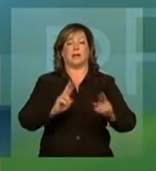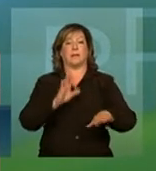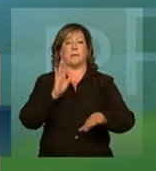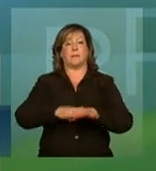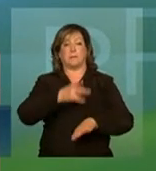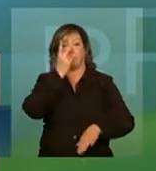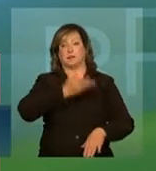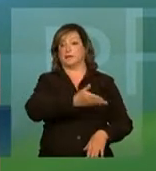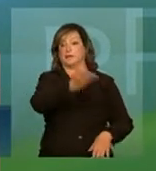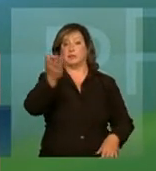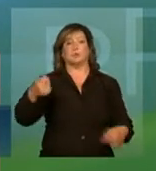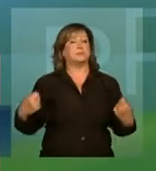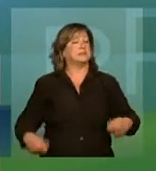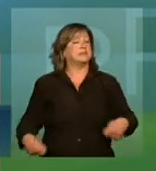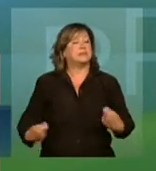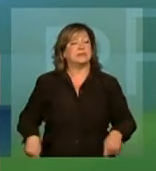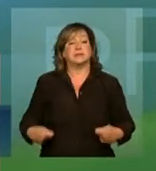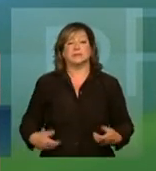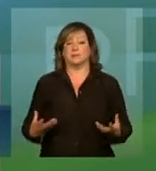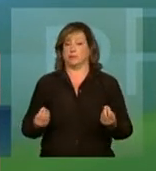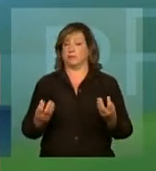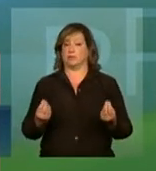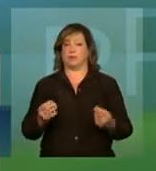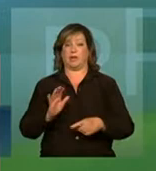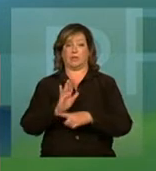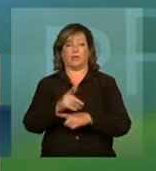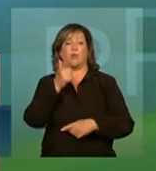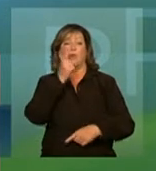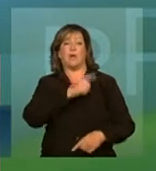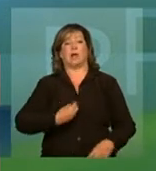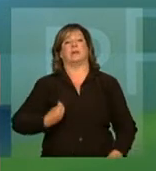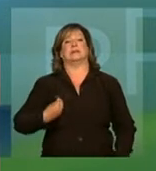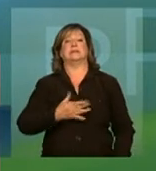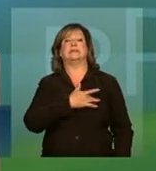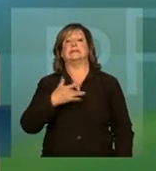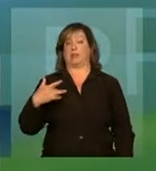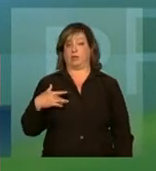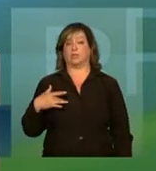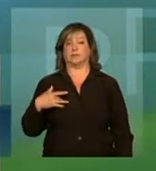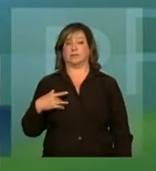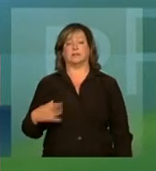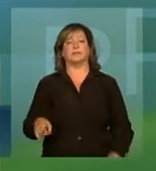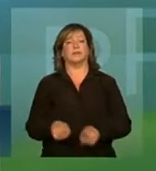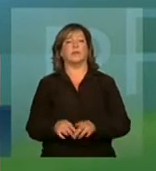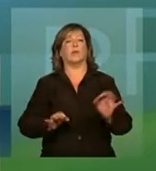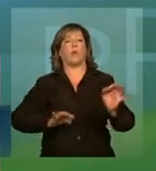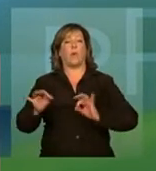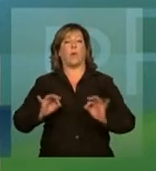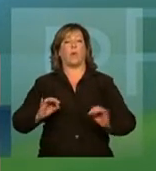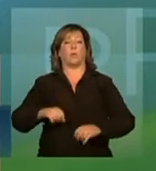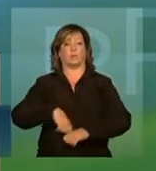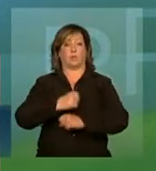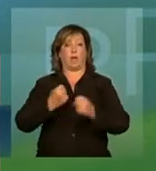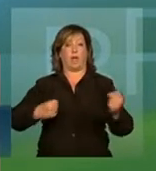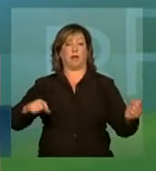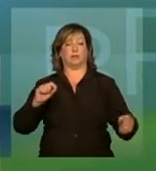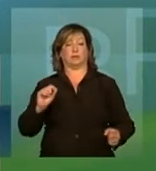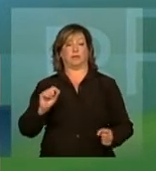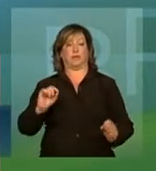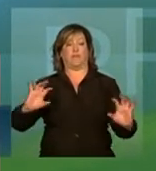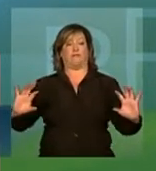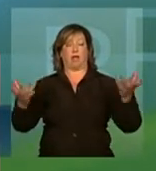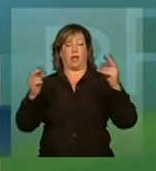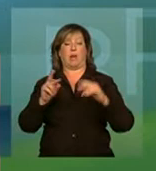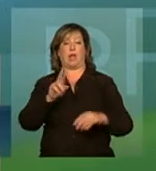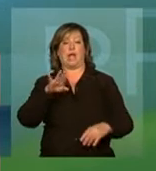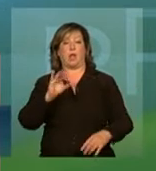de pessoas que precisavam e precisam de acesso à saúde. A organização dos grandes eventos, como a Rio Mais 20, e